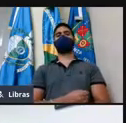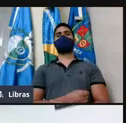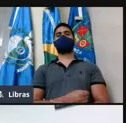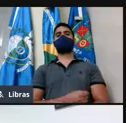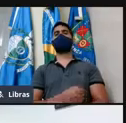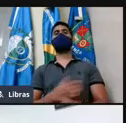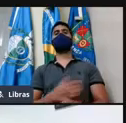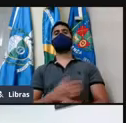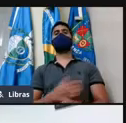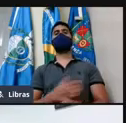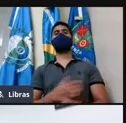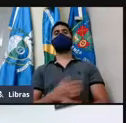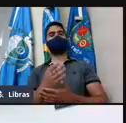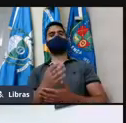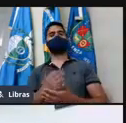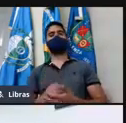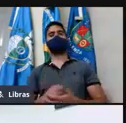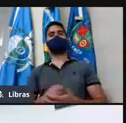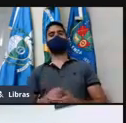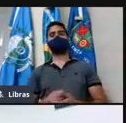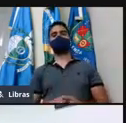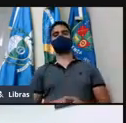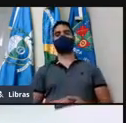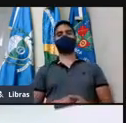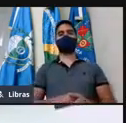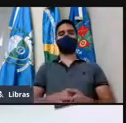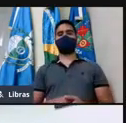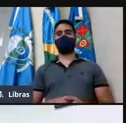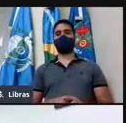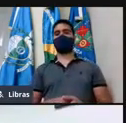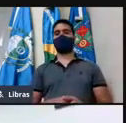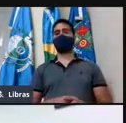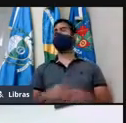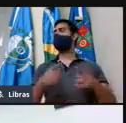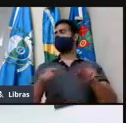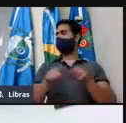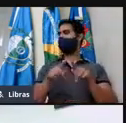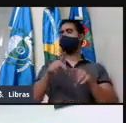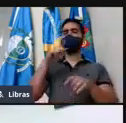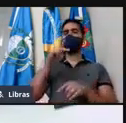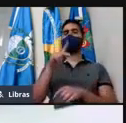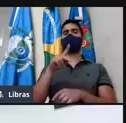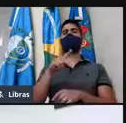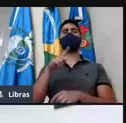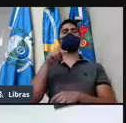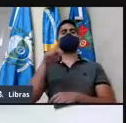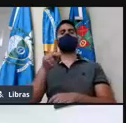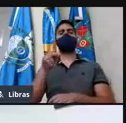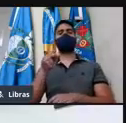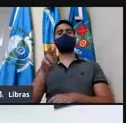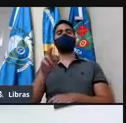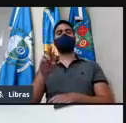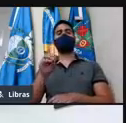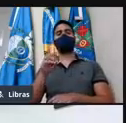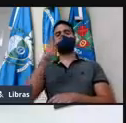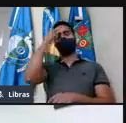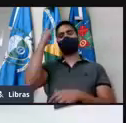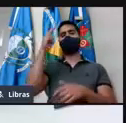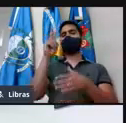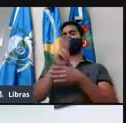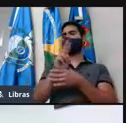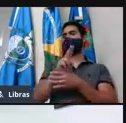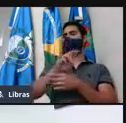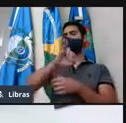votação, aprovado. O projeto de resolução 20, também do vereador Pedro Graça, concede título honorífico de cidadão valenciano ao senhor